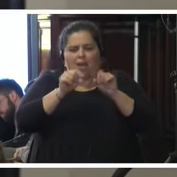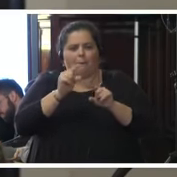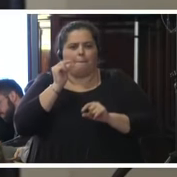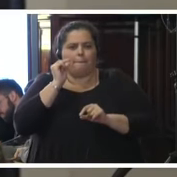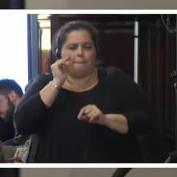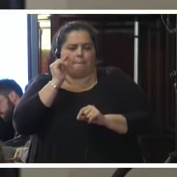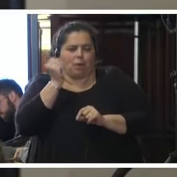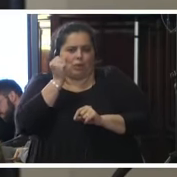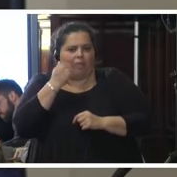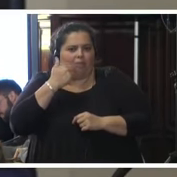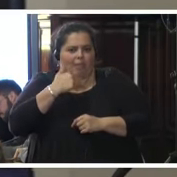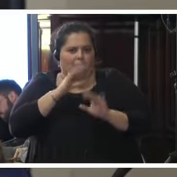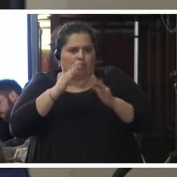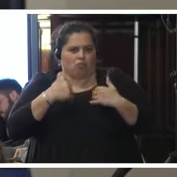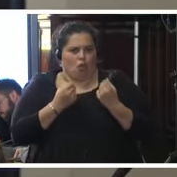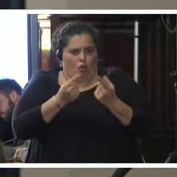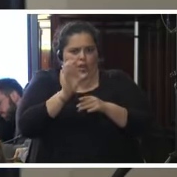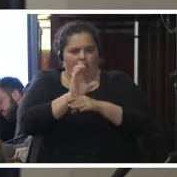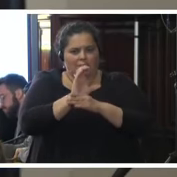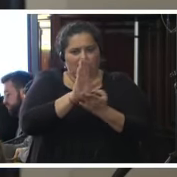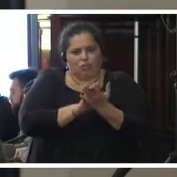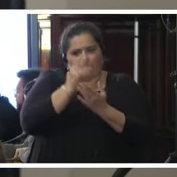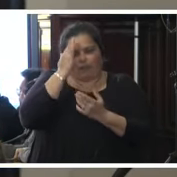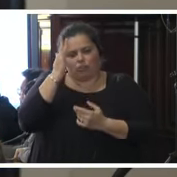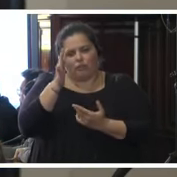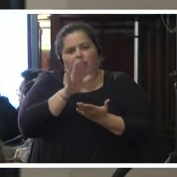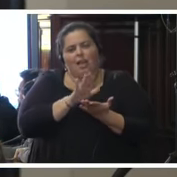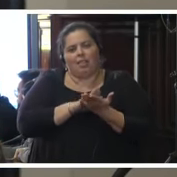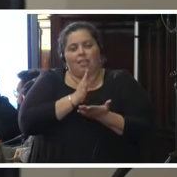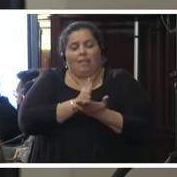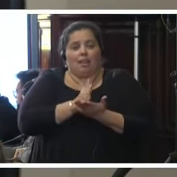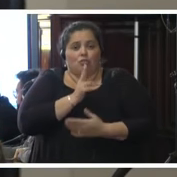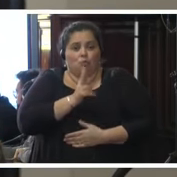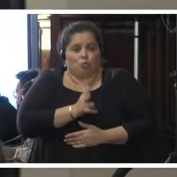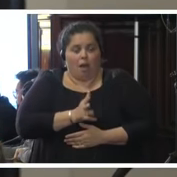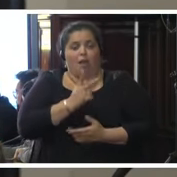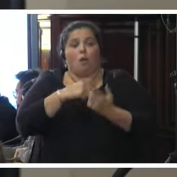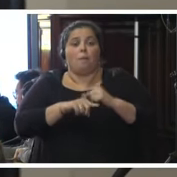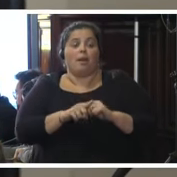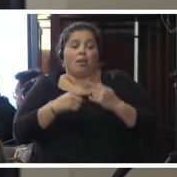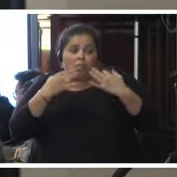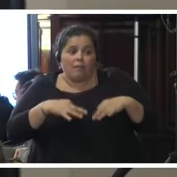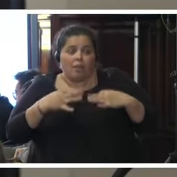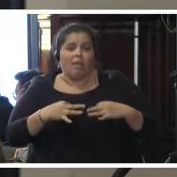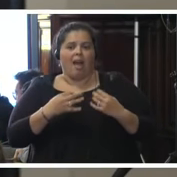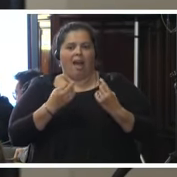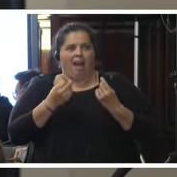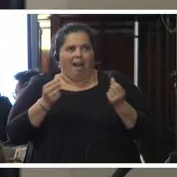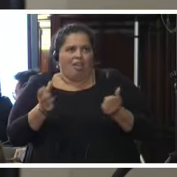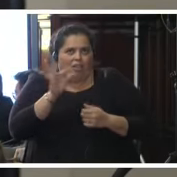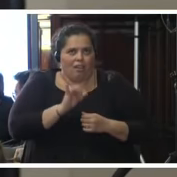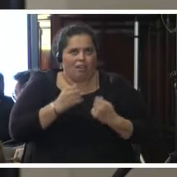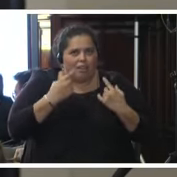sobre a filosofia dos direitos humanos, mas na prática é que podemos ver aqui a distância, a brecha